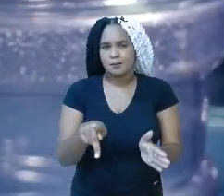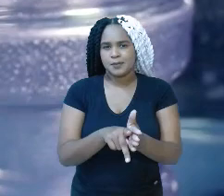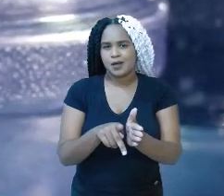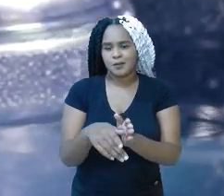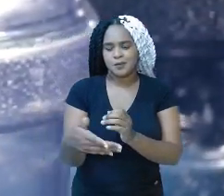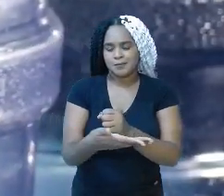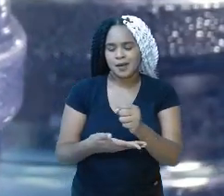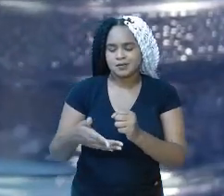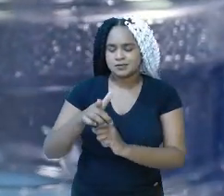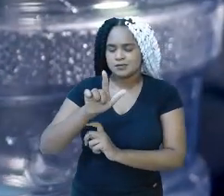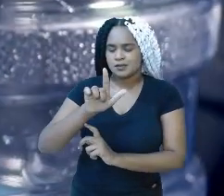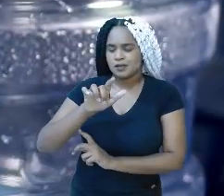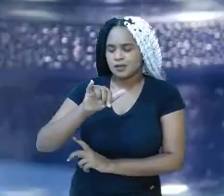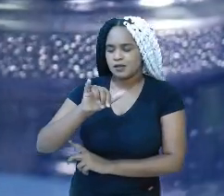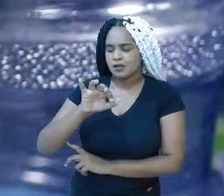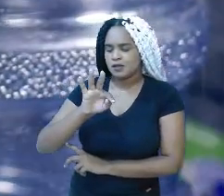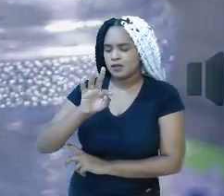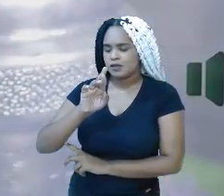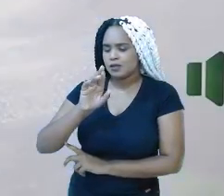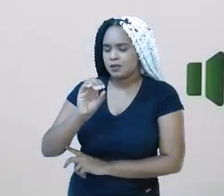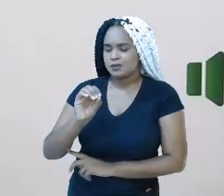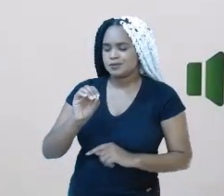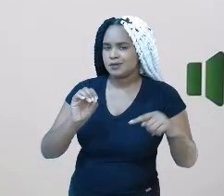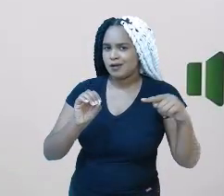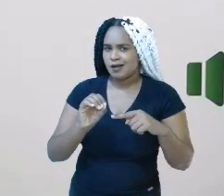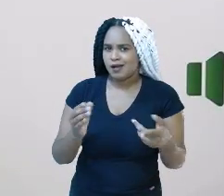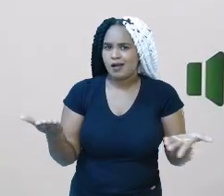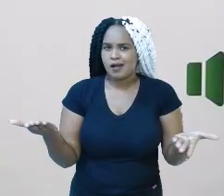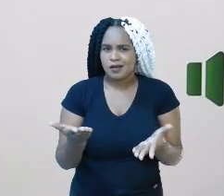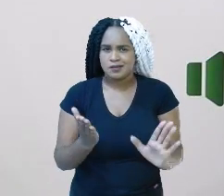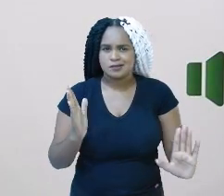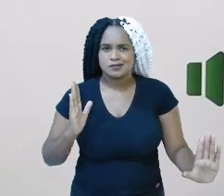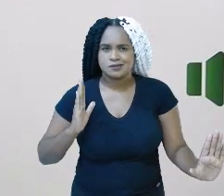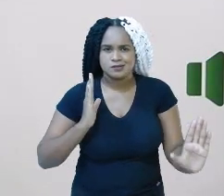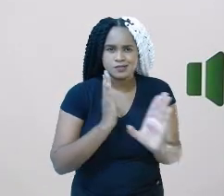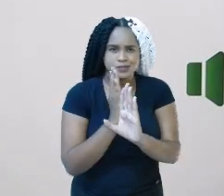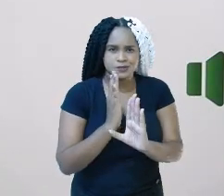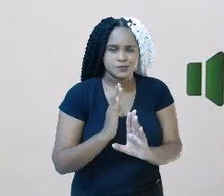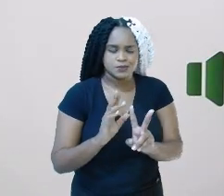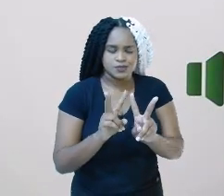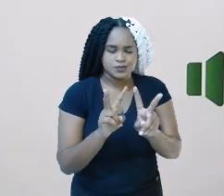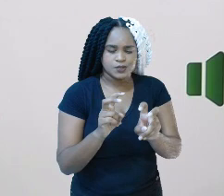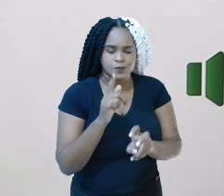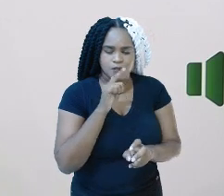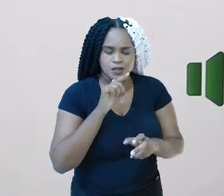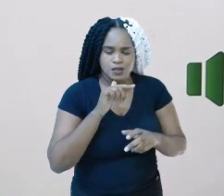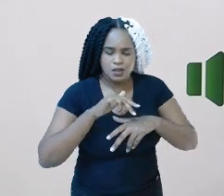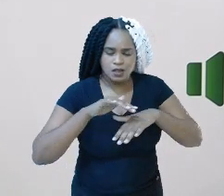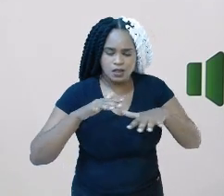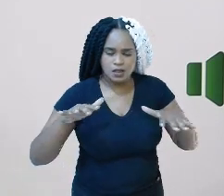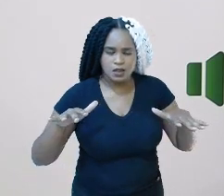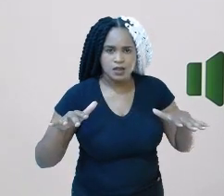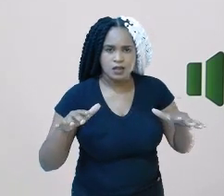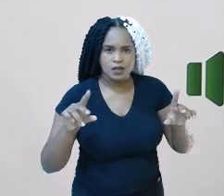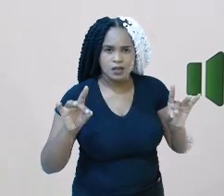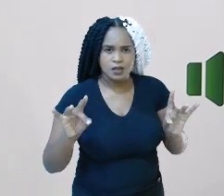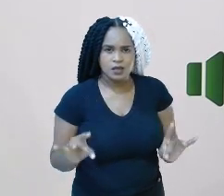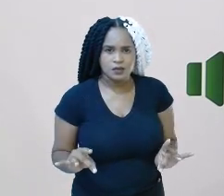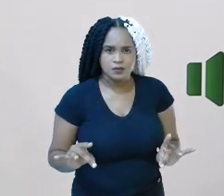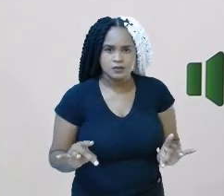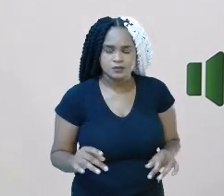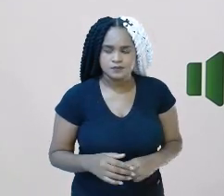o litro. A gente vai descobrir a capacidade líquida das coisas. No